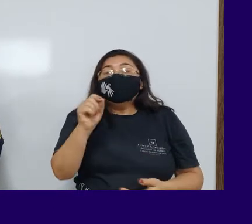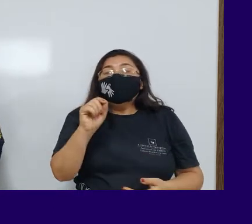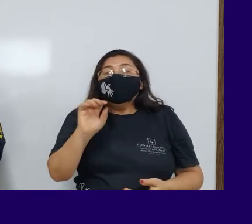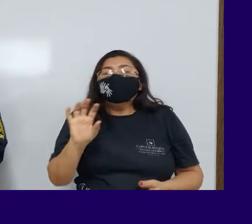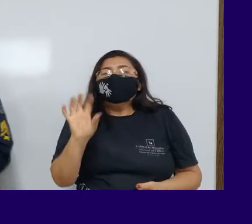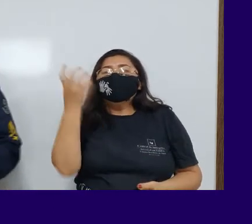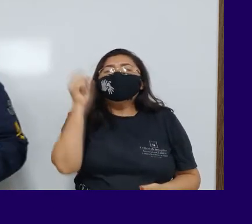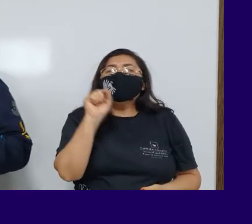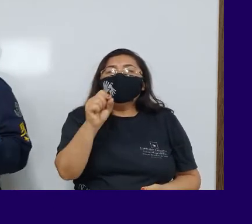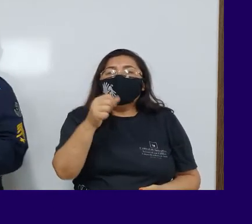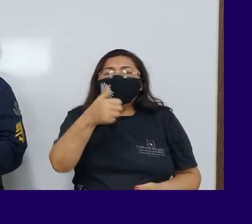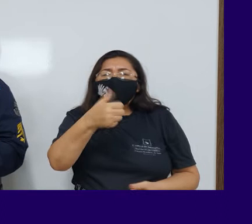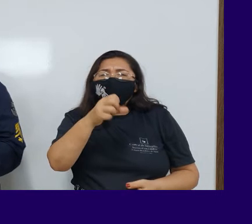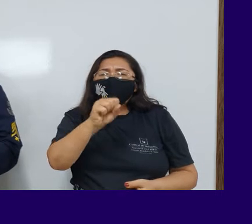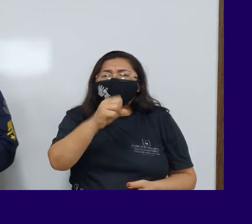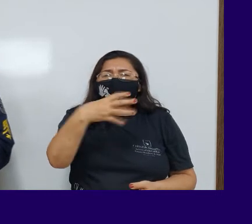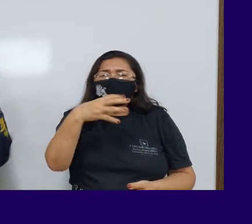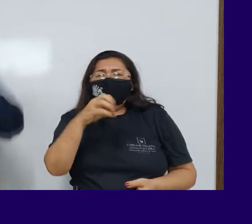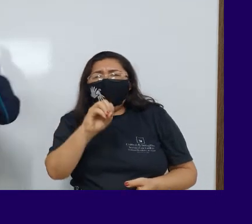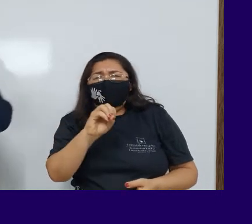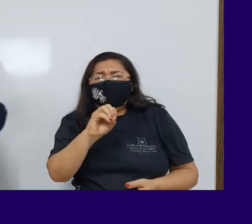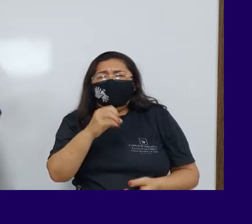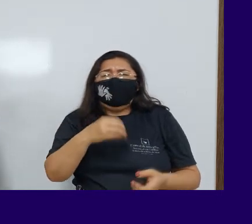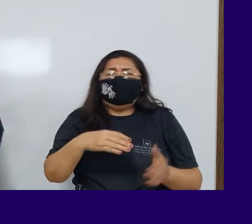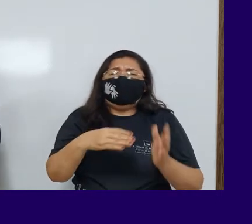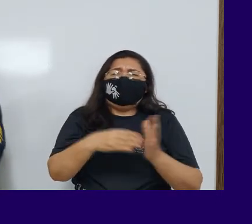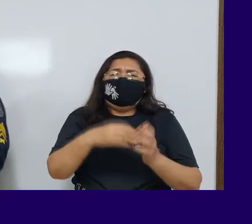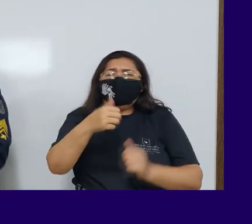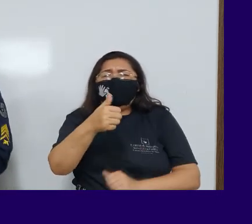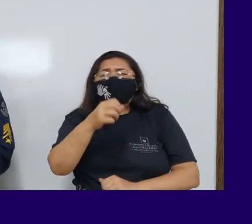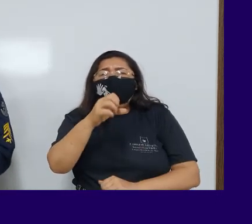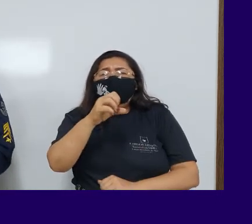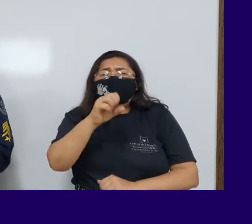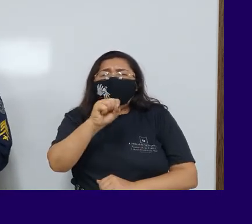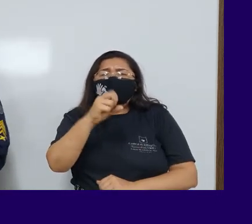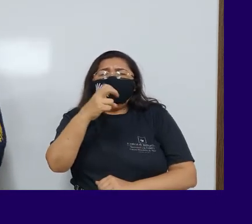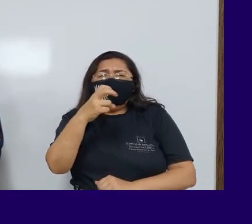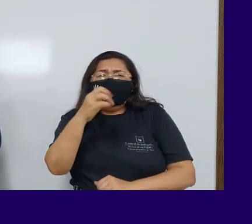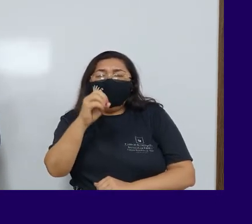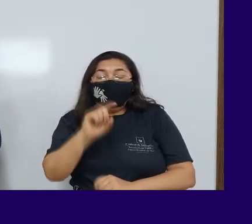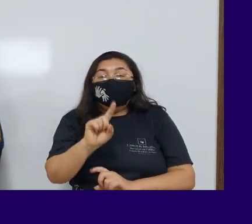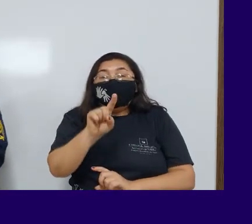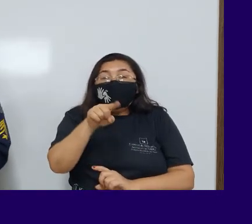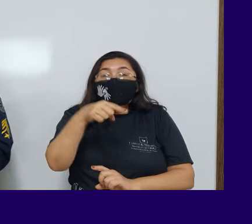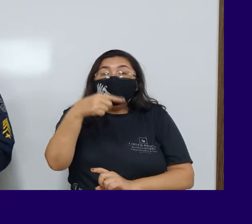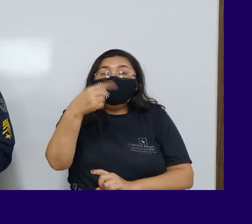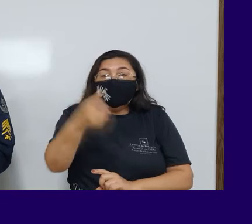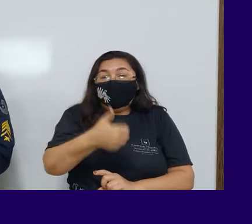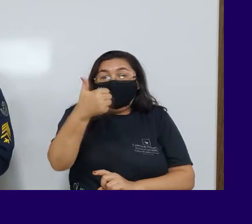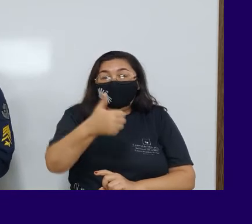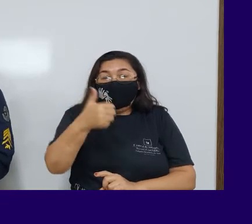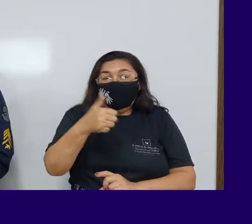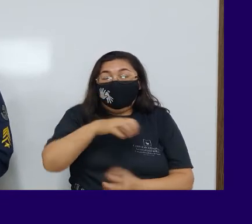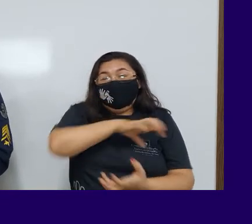de homens e mulheres fumando cigarro, porém, somente depois da Primeira Guerra Mundial, seu consumo apresentou